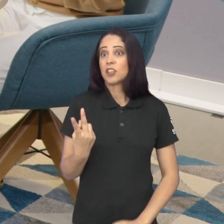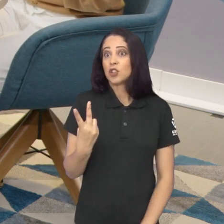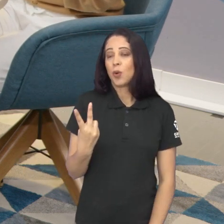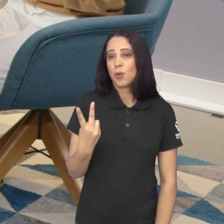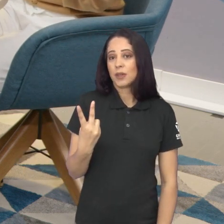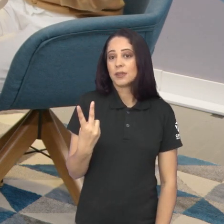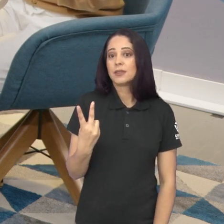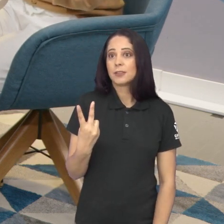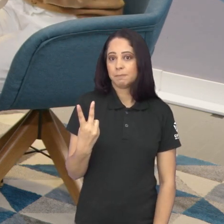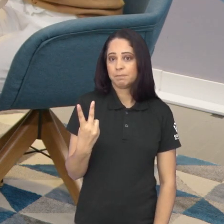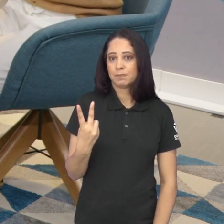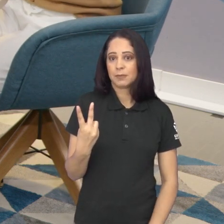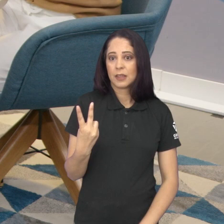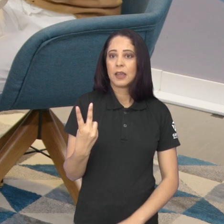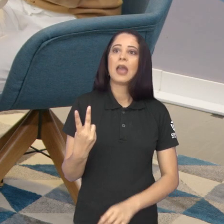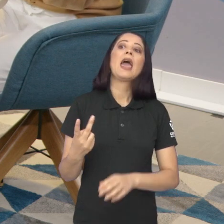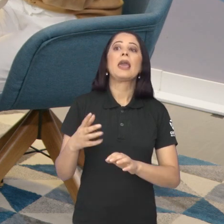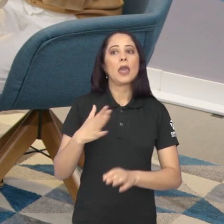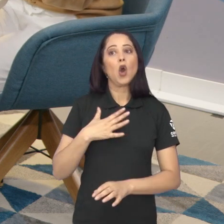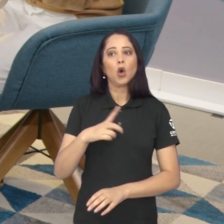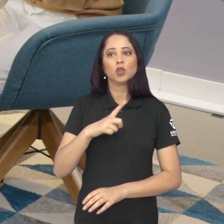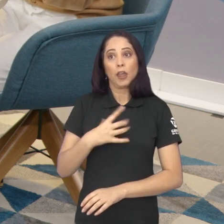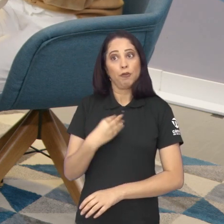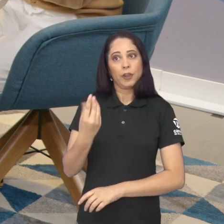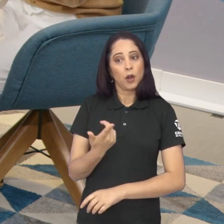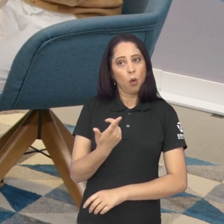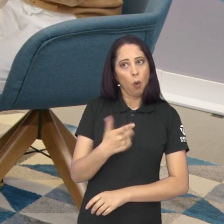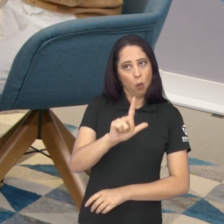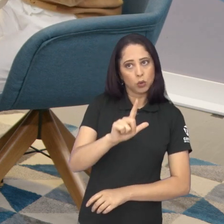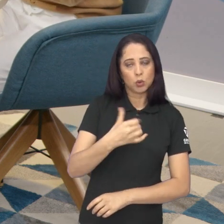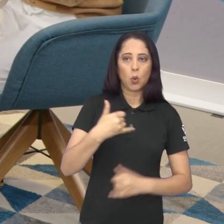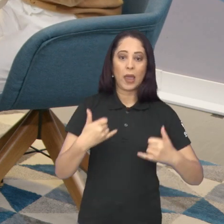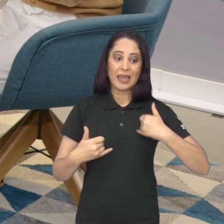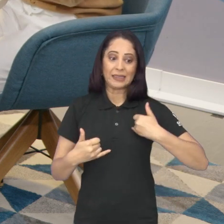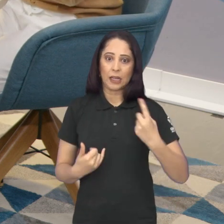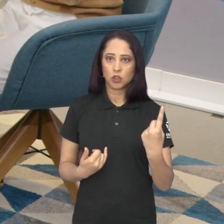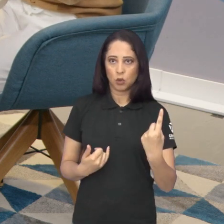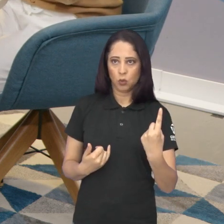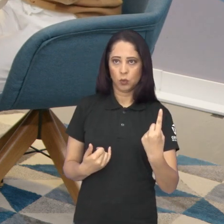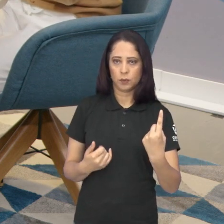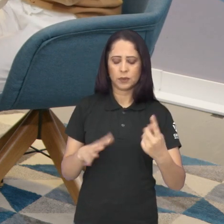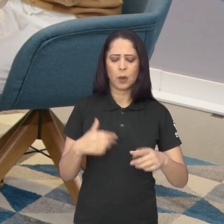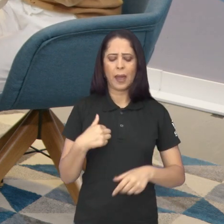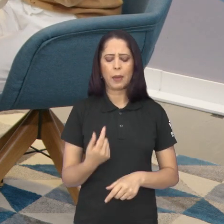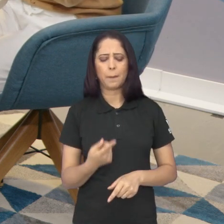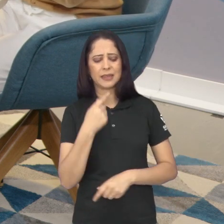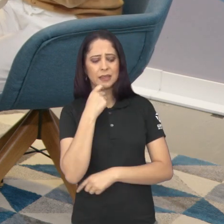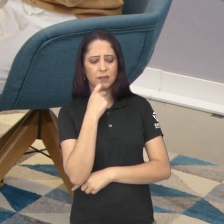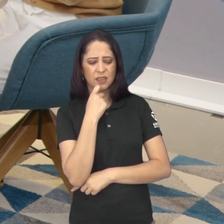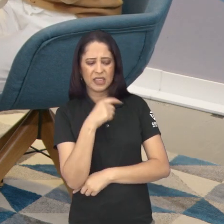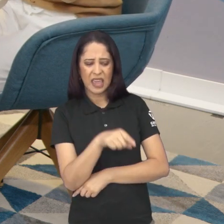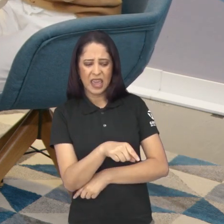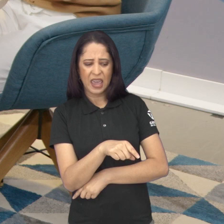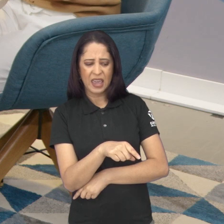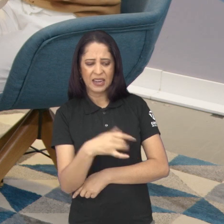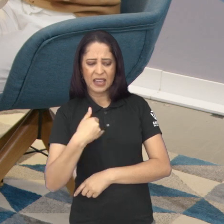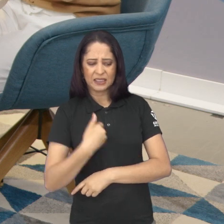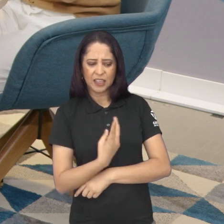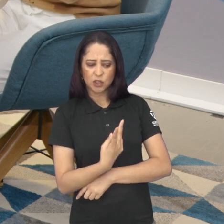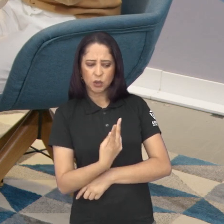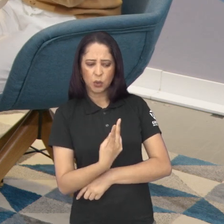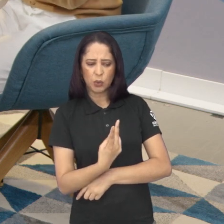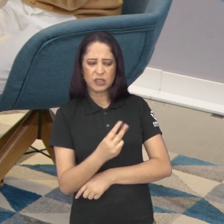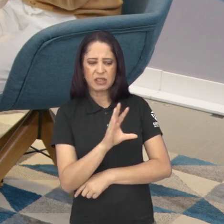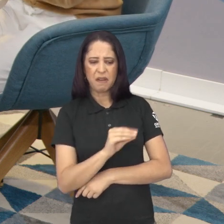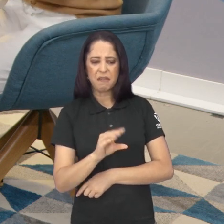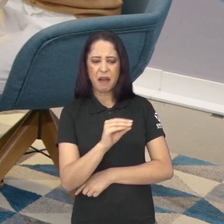de idade. Nessa época ele já tinha um irmão de 1 aninho e aí a fala já me chamava atenção, porque ele era um menino de 2 anos que